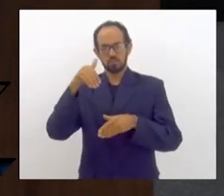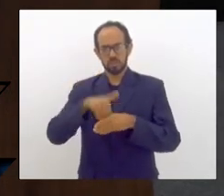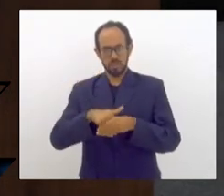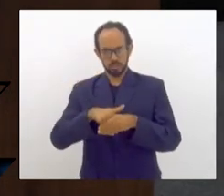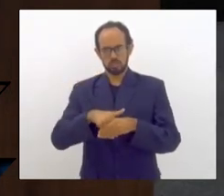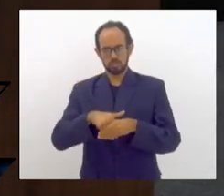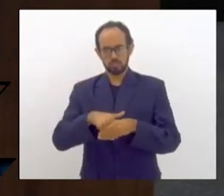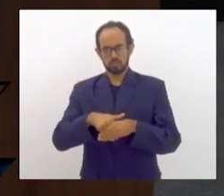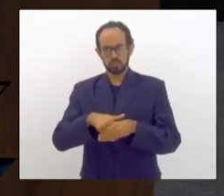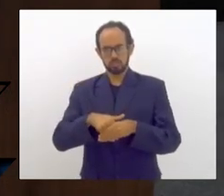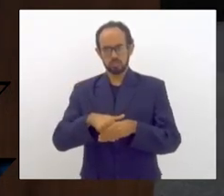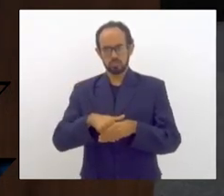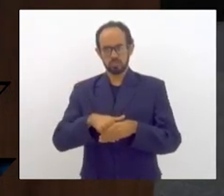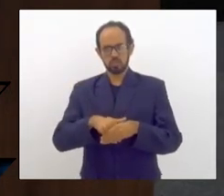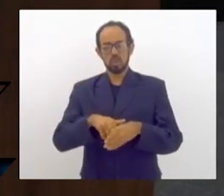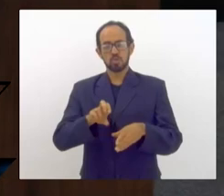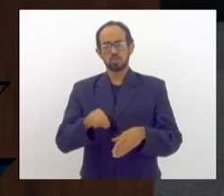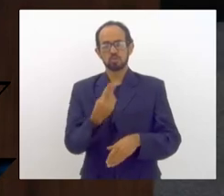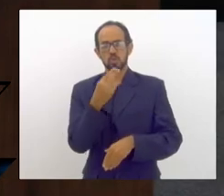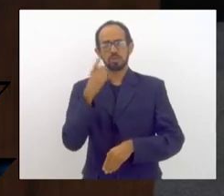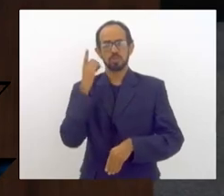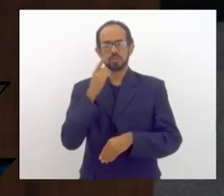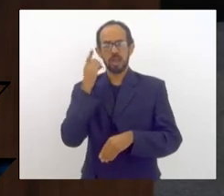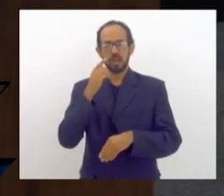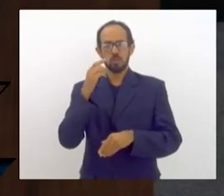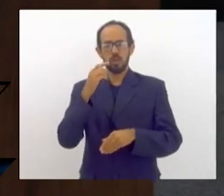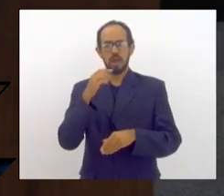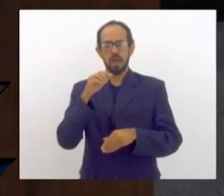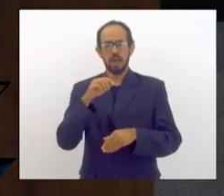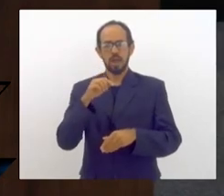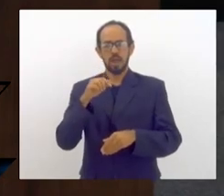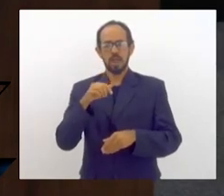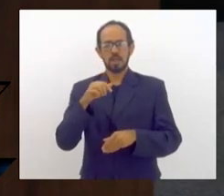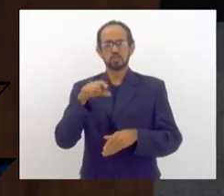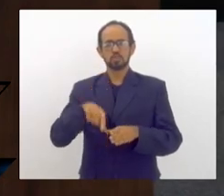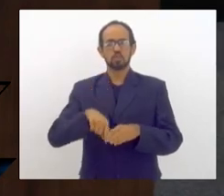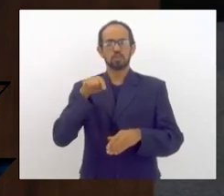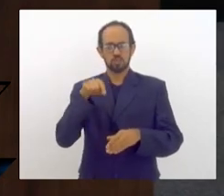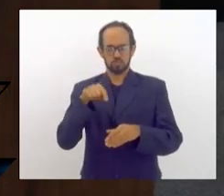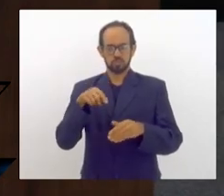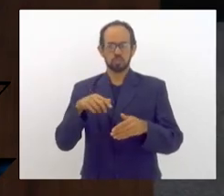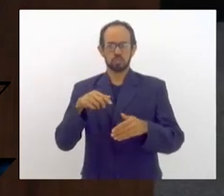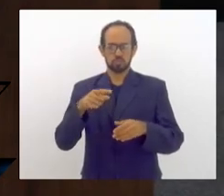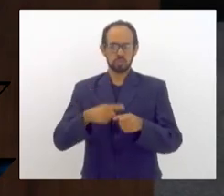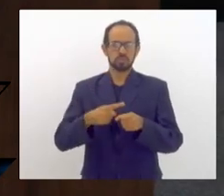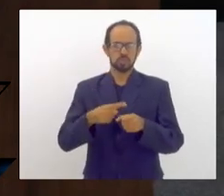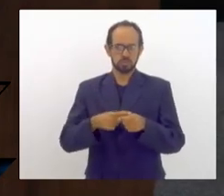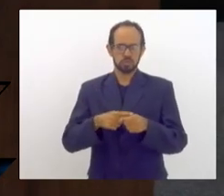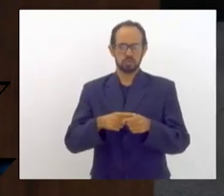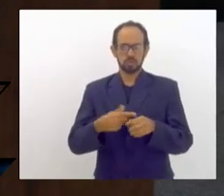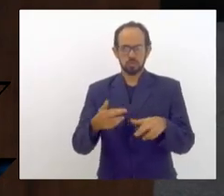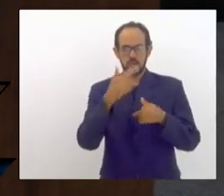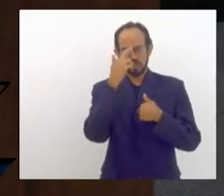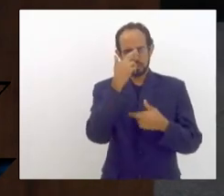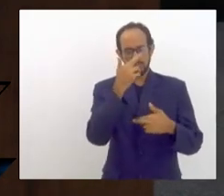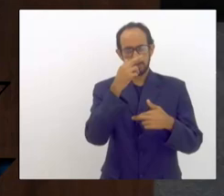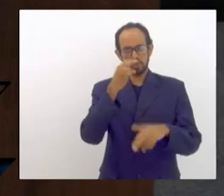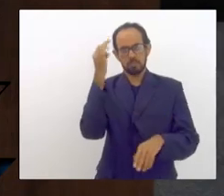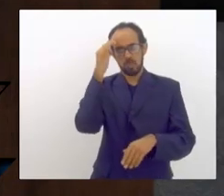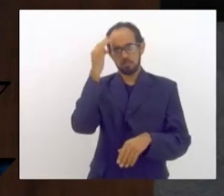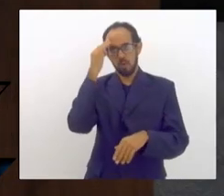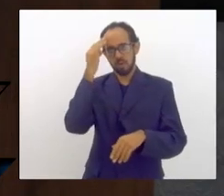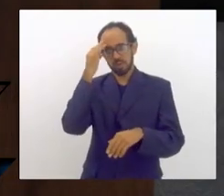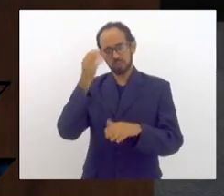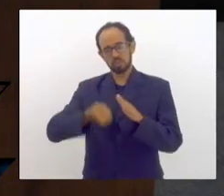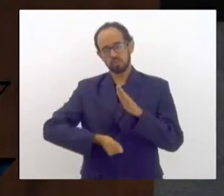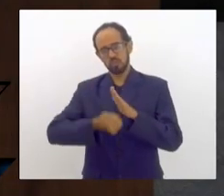município. E, quando falo sobre o que aconteceu em Petrópolis, antes de tudo, eu tenho respeito às famílias Eu tenho respeito à memória de tanta gente